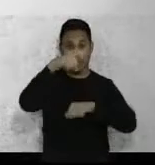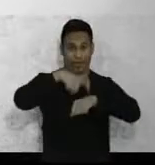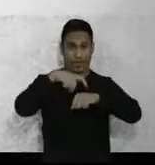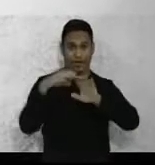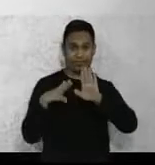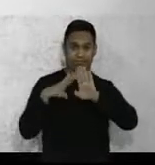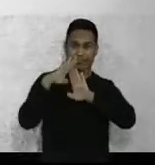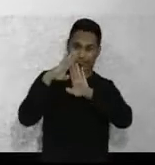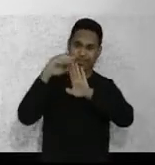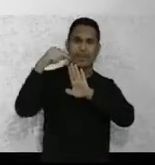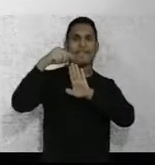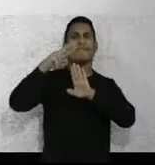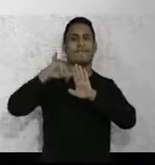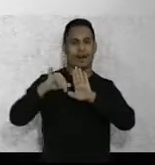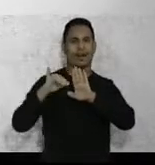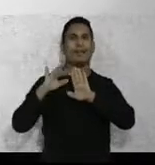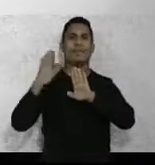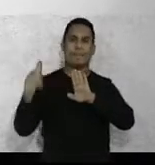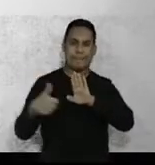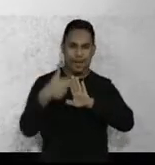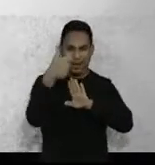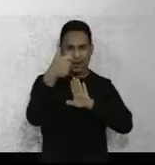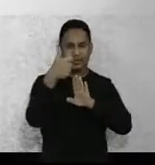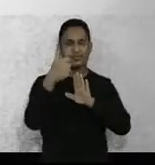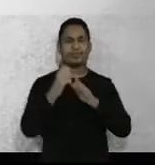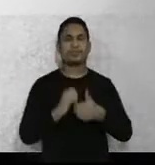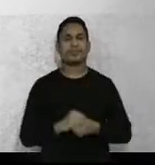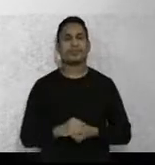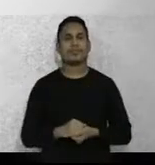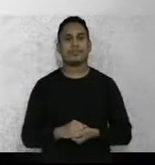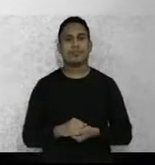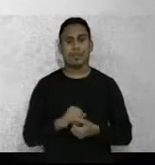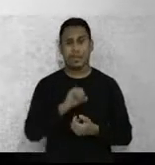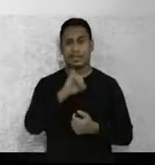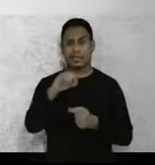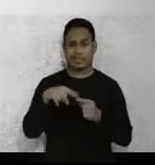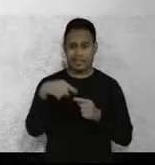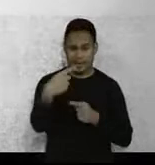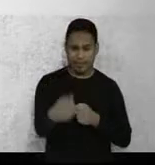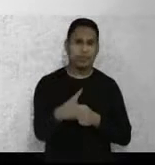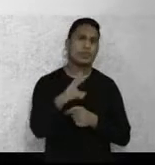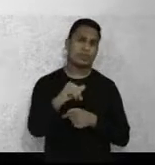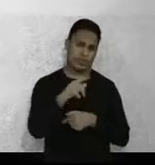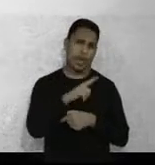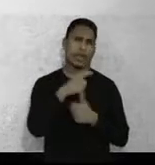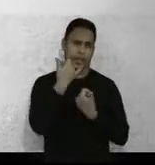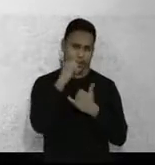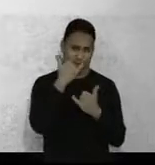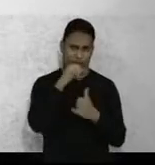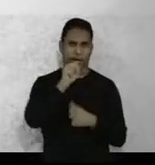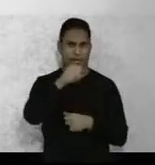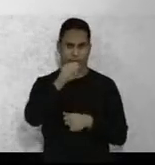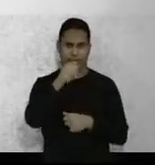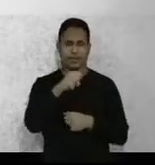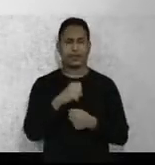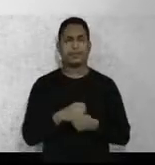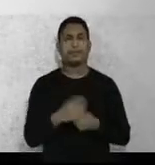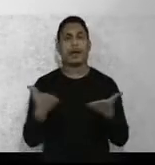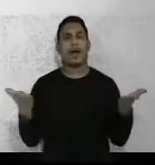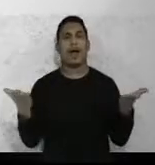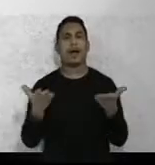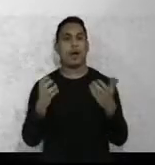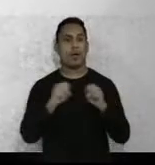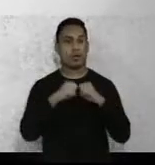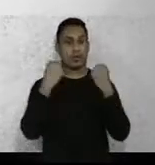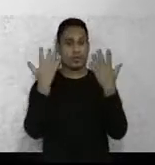depois, não vai ter efeito, tá? Mas isso é o que os estudos mostram. E aí, eu já trago nesse slide uma dica, né, de um